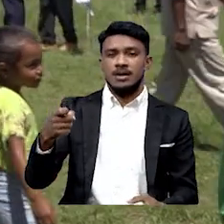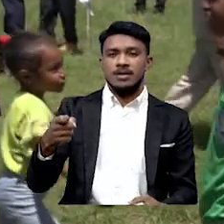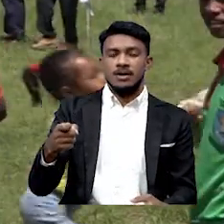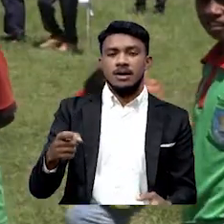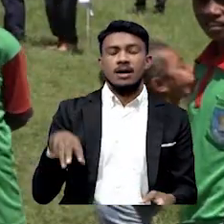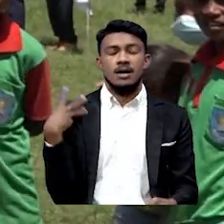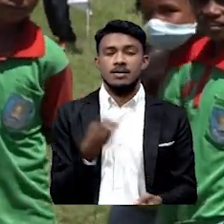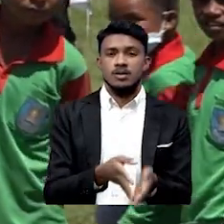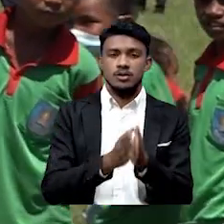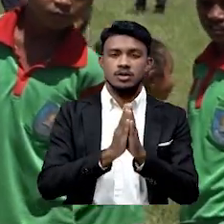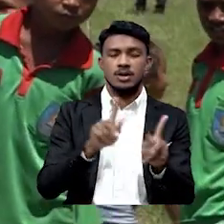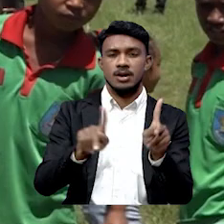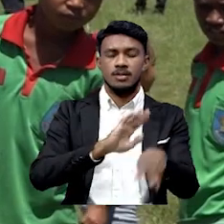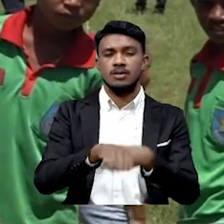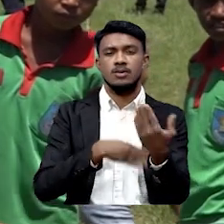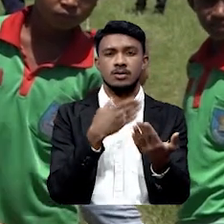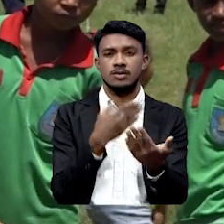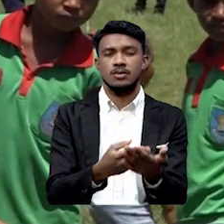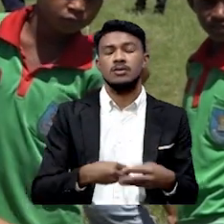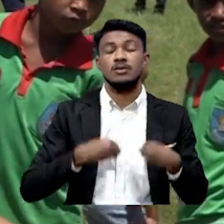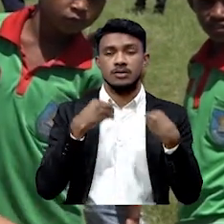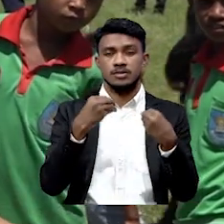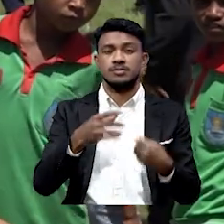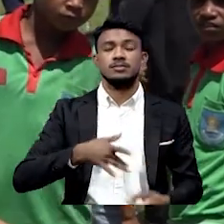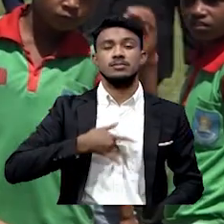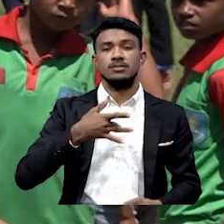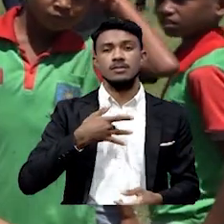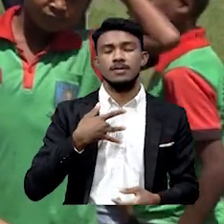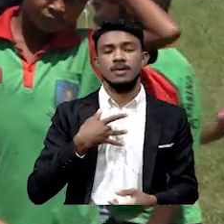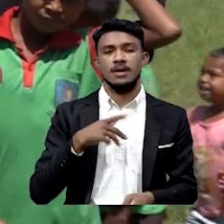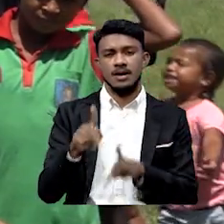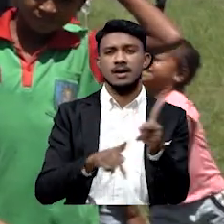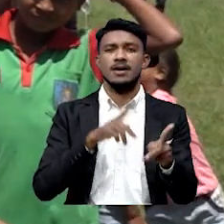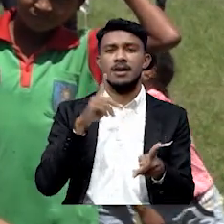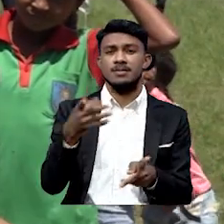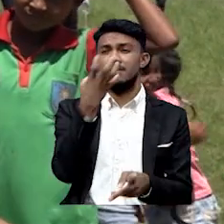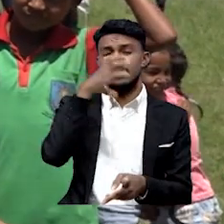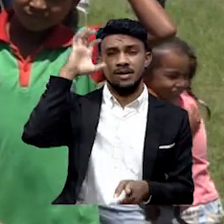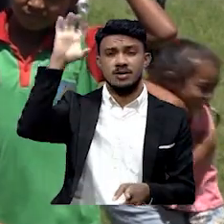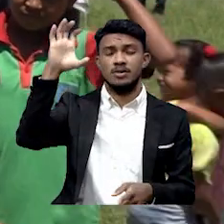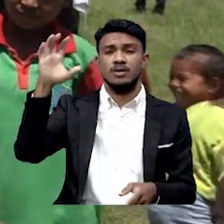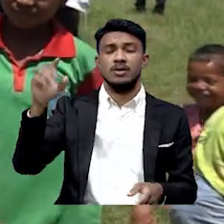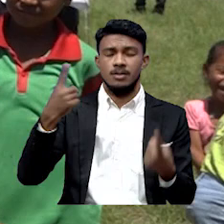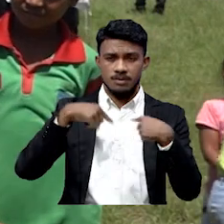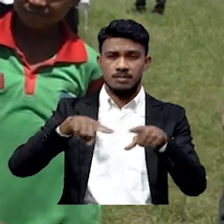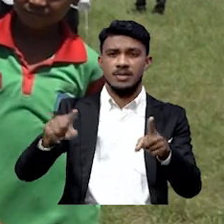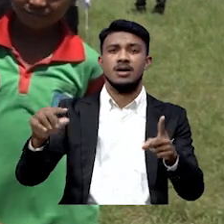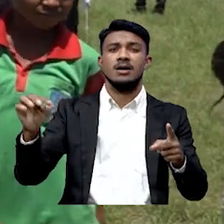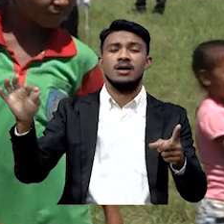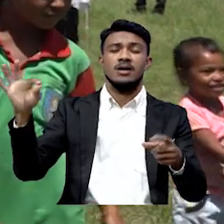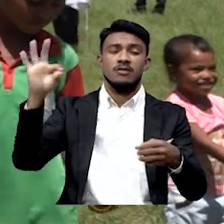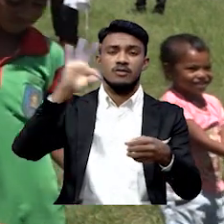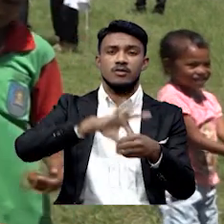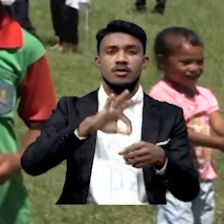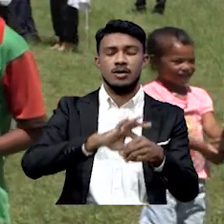tomac povo hala sacrifício povo hava aí loron ho de vota ba na yulun sira